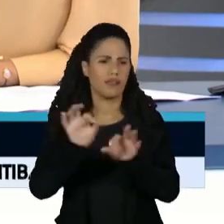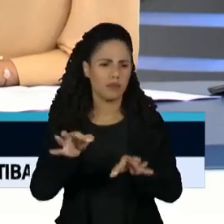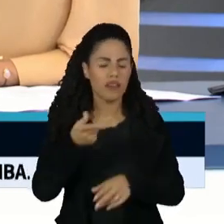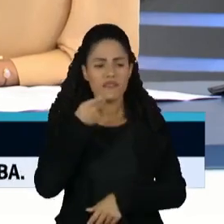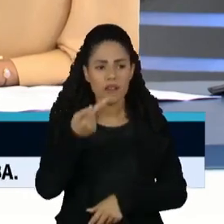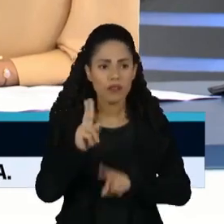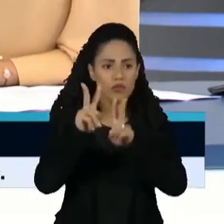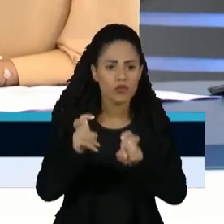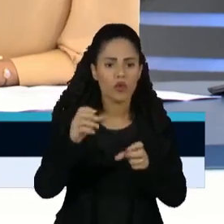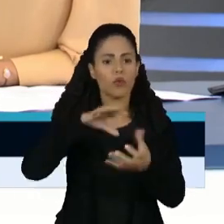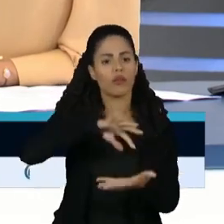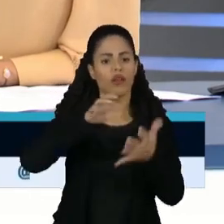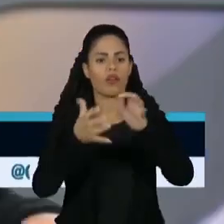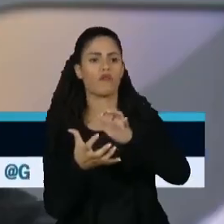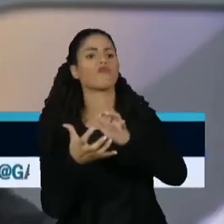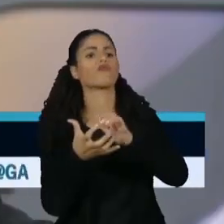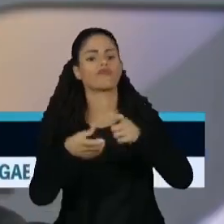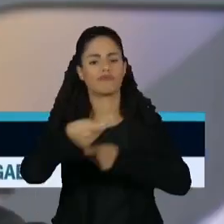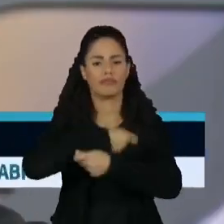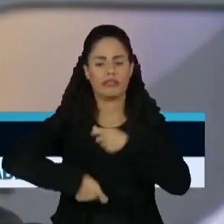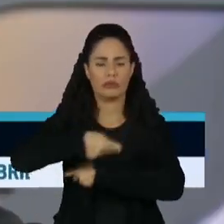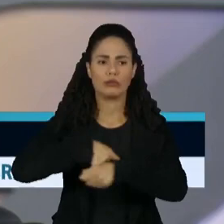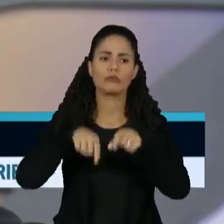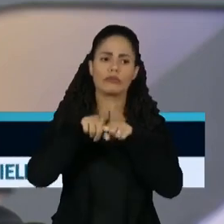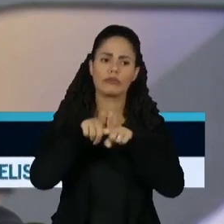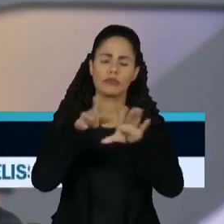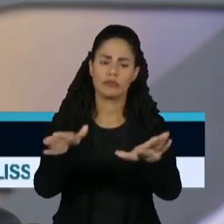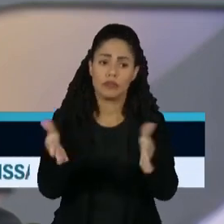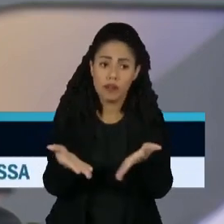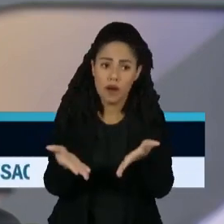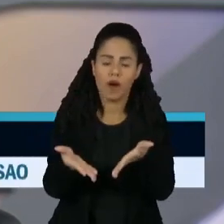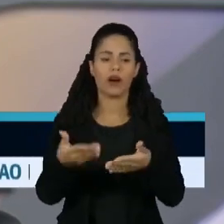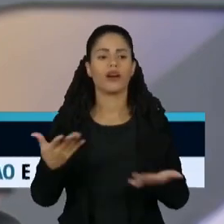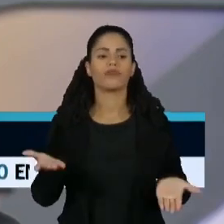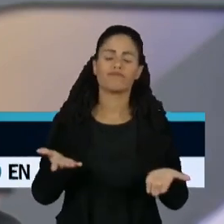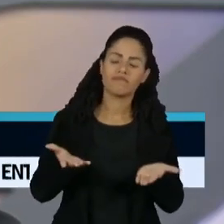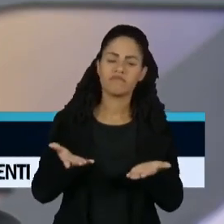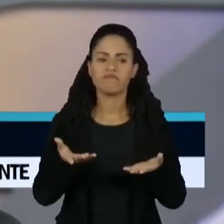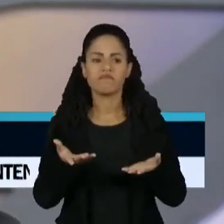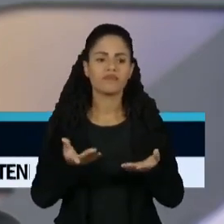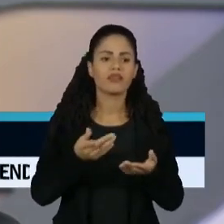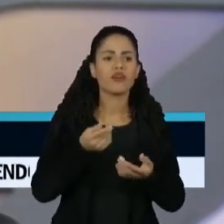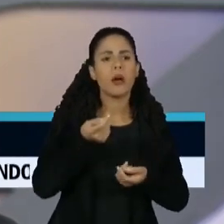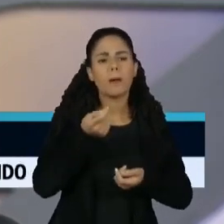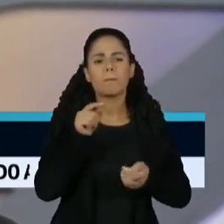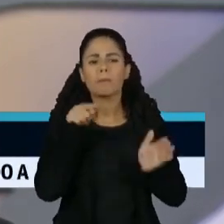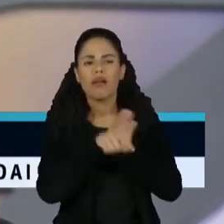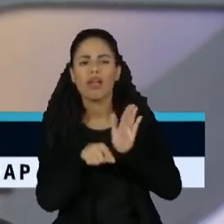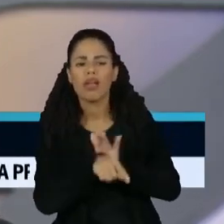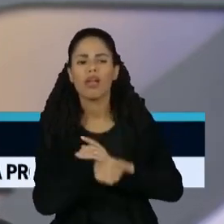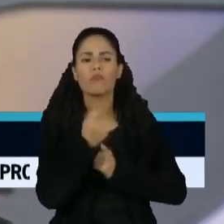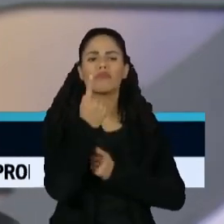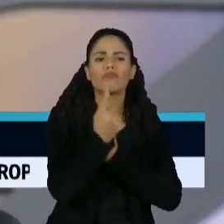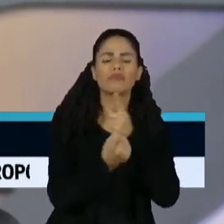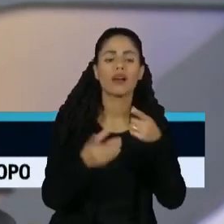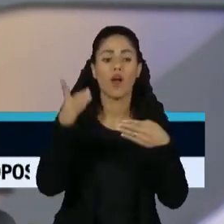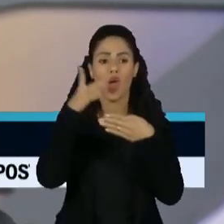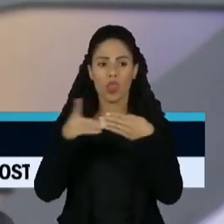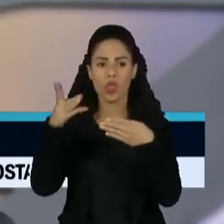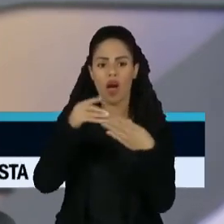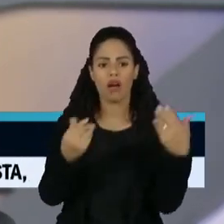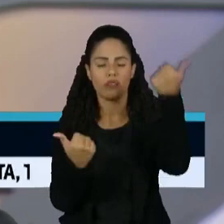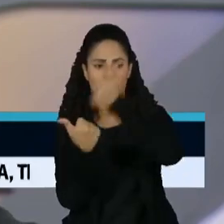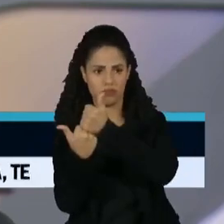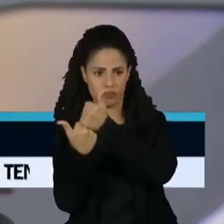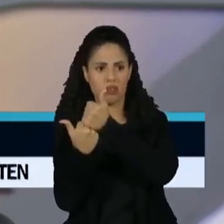ali na reforma econômica, que inclusive acho que está sendo pouco questionada, essa história de dolarizar a economia. Primeiro